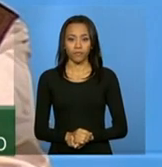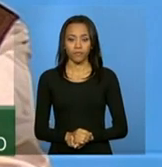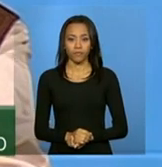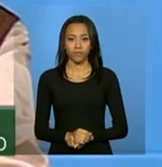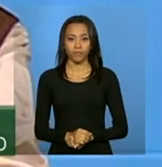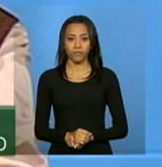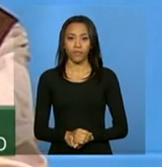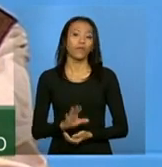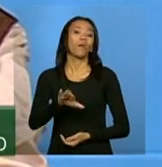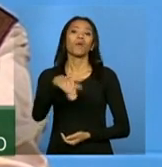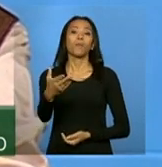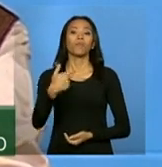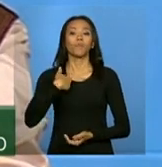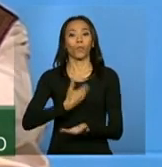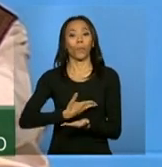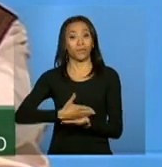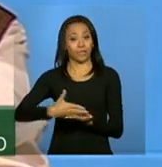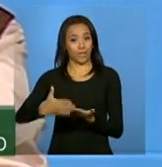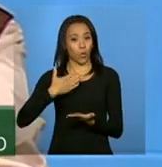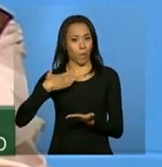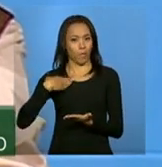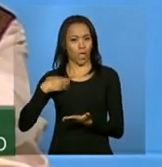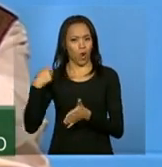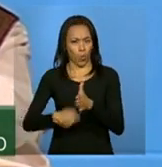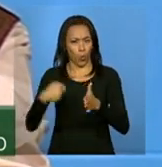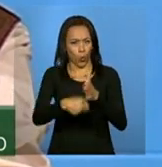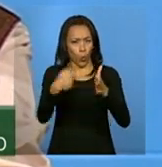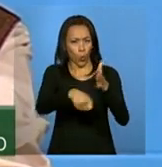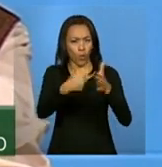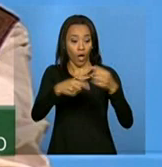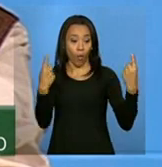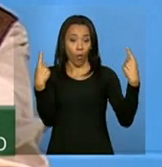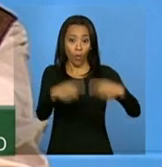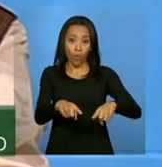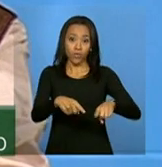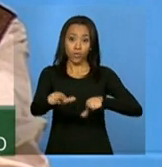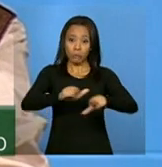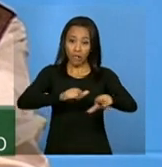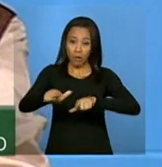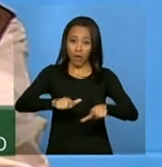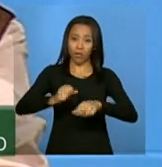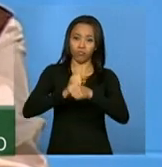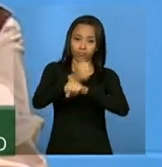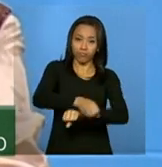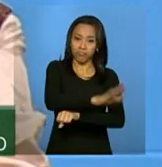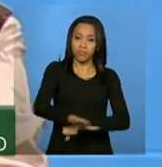conquista. Quando eu iniciei a minha luta contra o trabalho infantil, ninguém estava preparado para me ouvir.